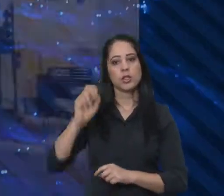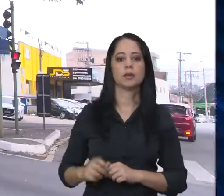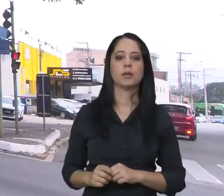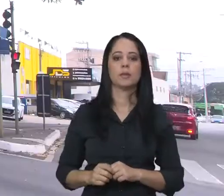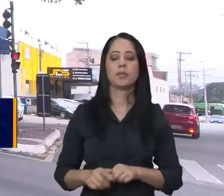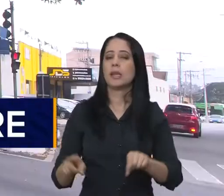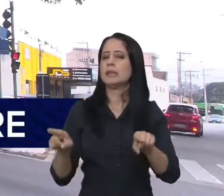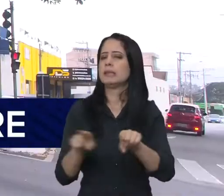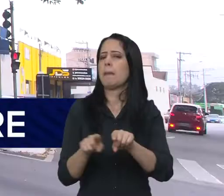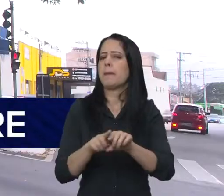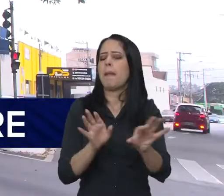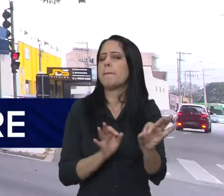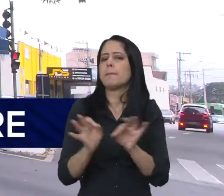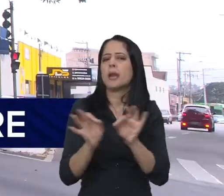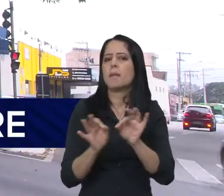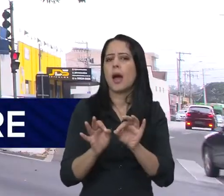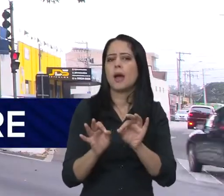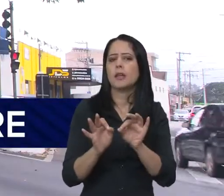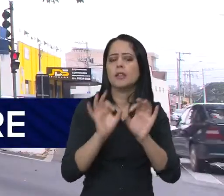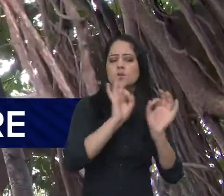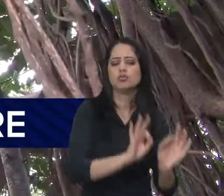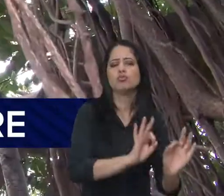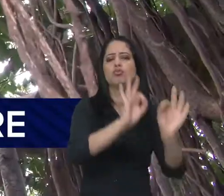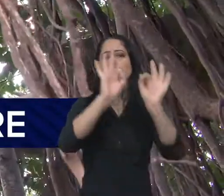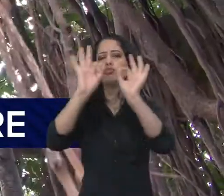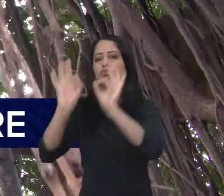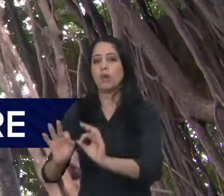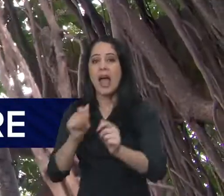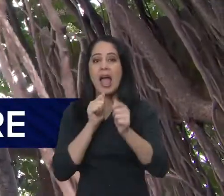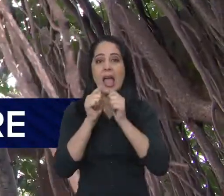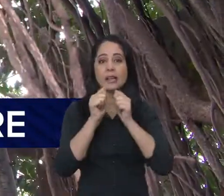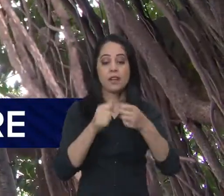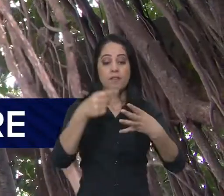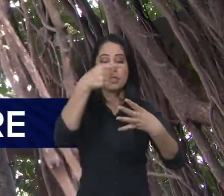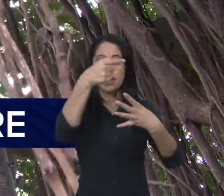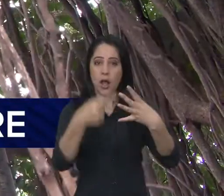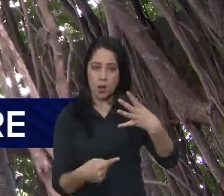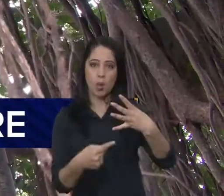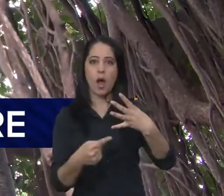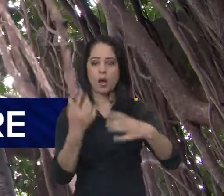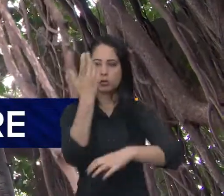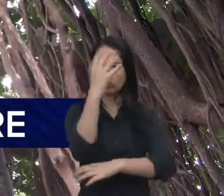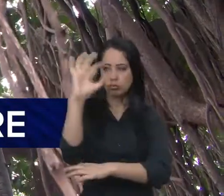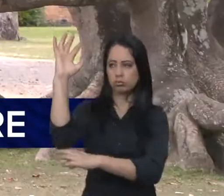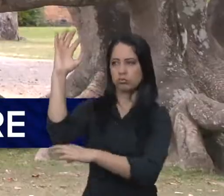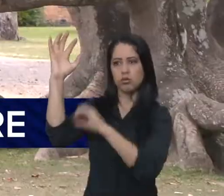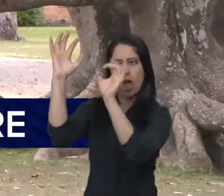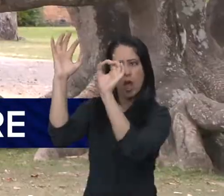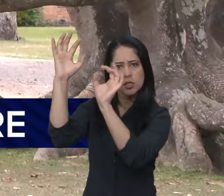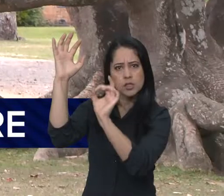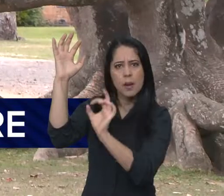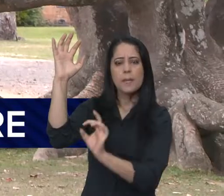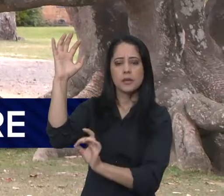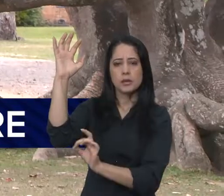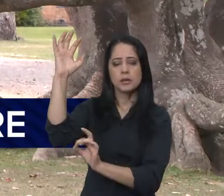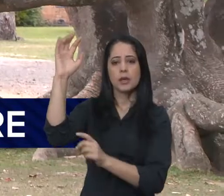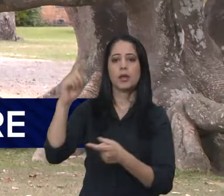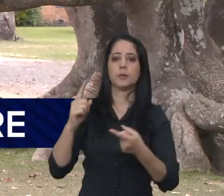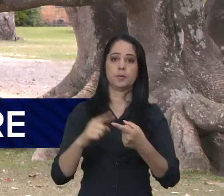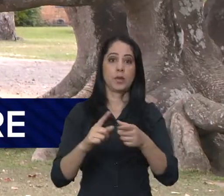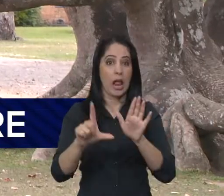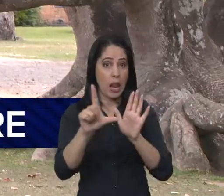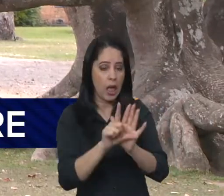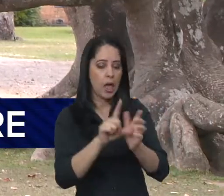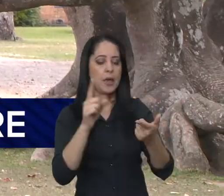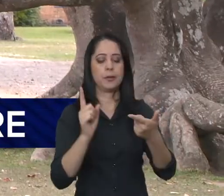Também preparamos uma série especial sobre o Dia da Árvore. São 4 matérias que abordam diversos assuntos, entre eles as leis